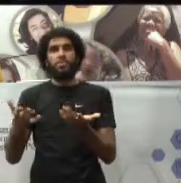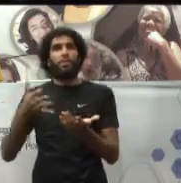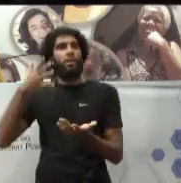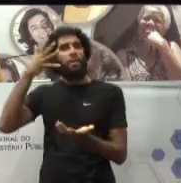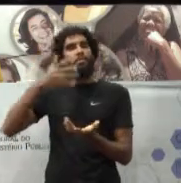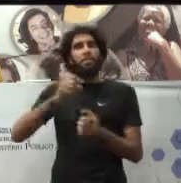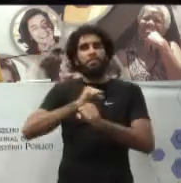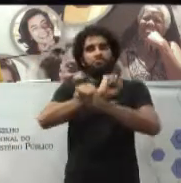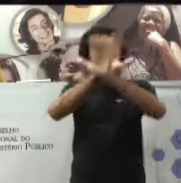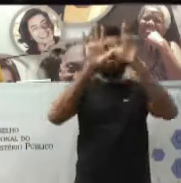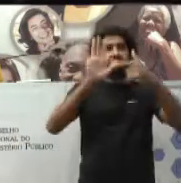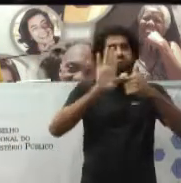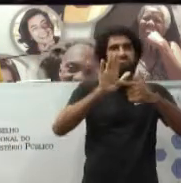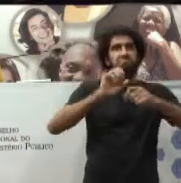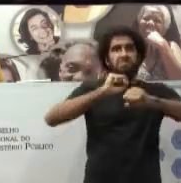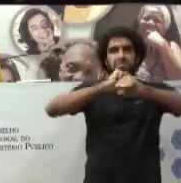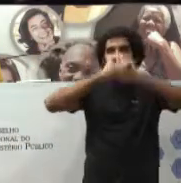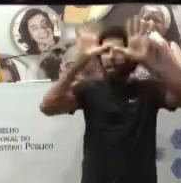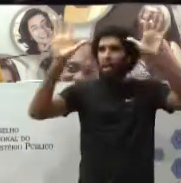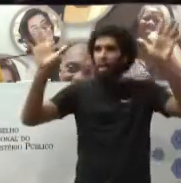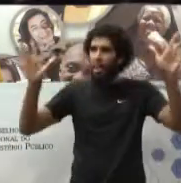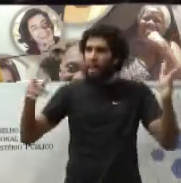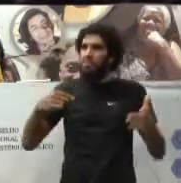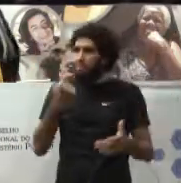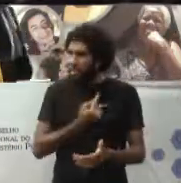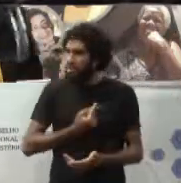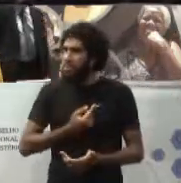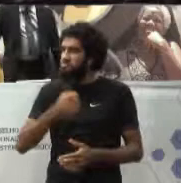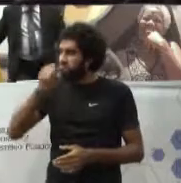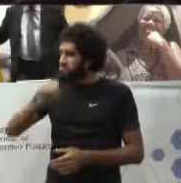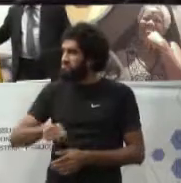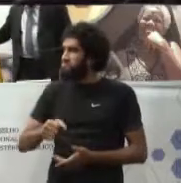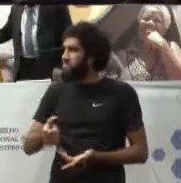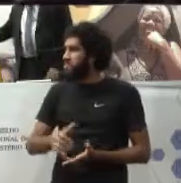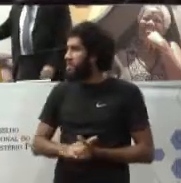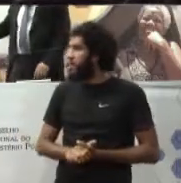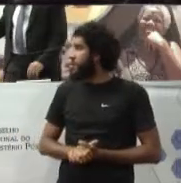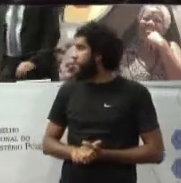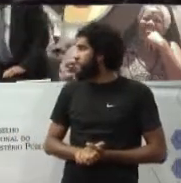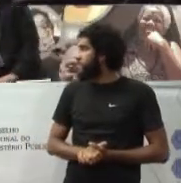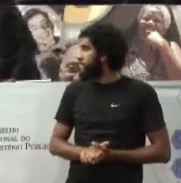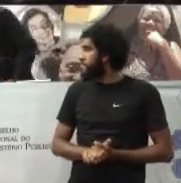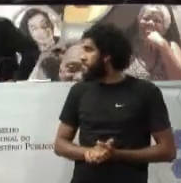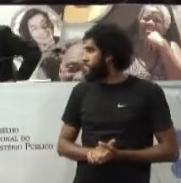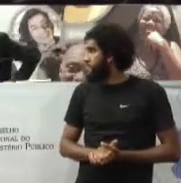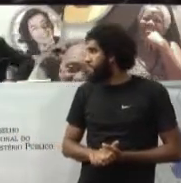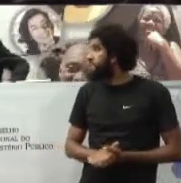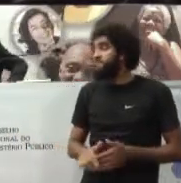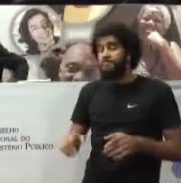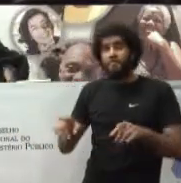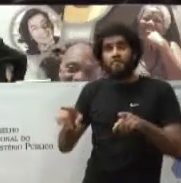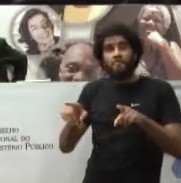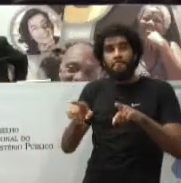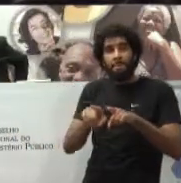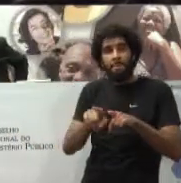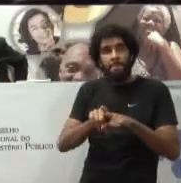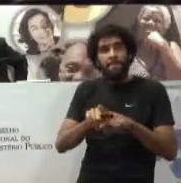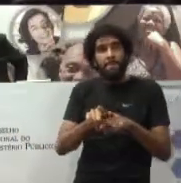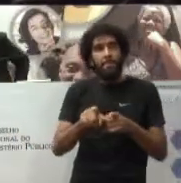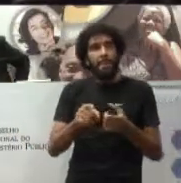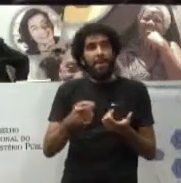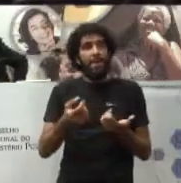posição do traz aqui para nós e muito